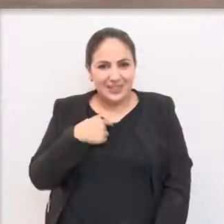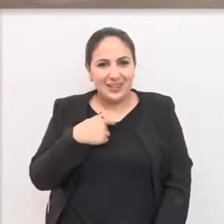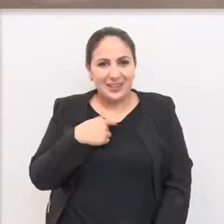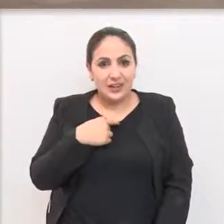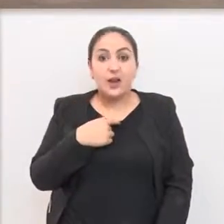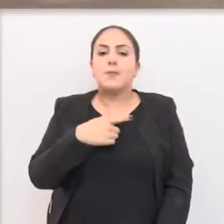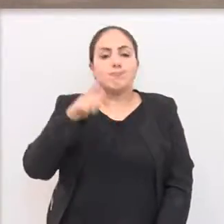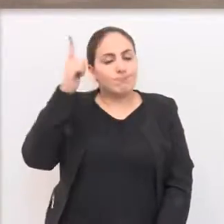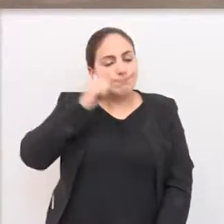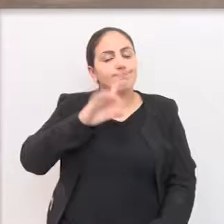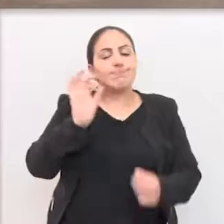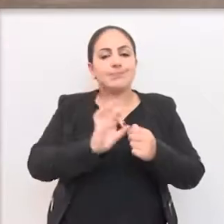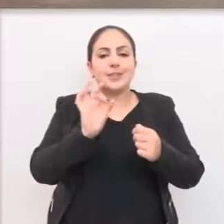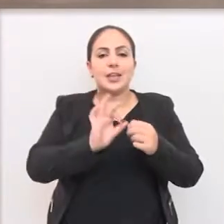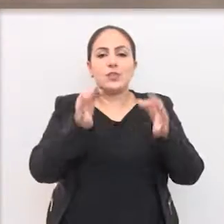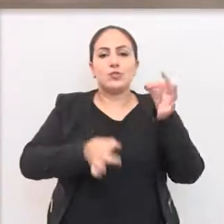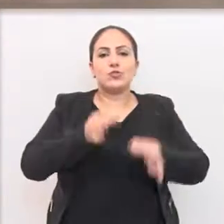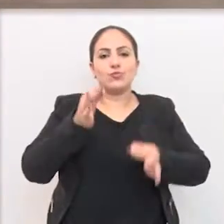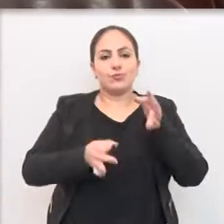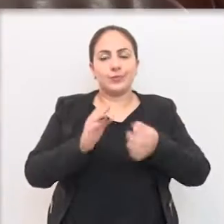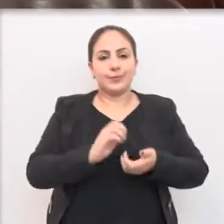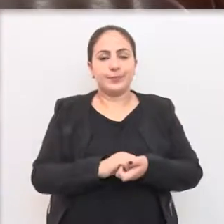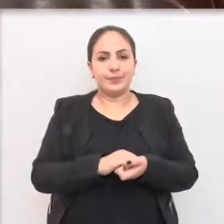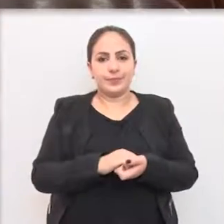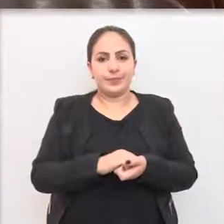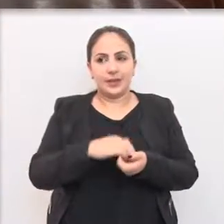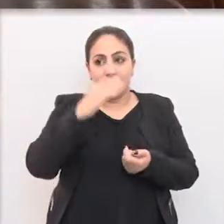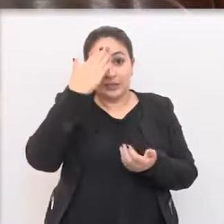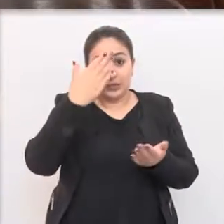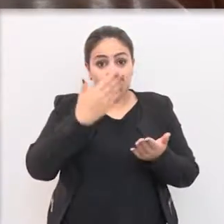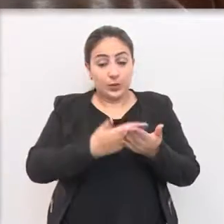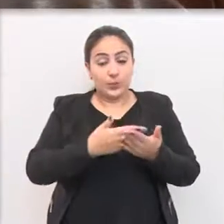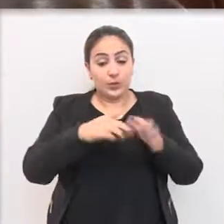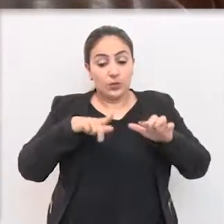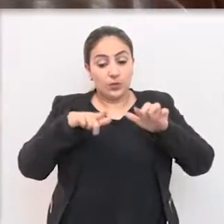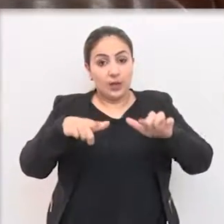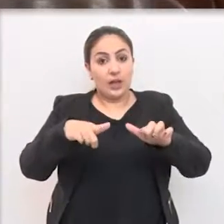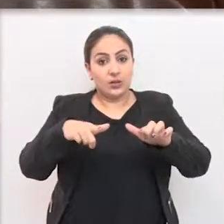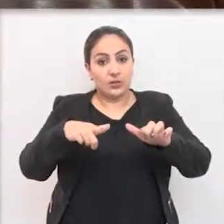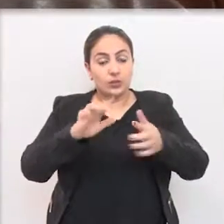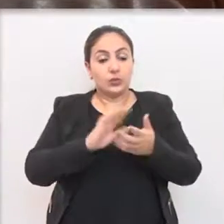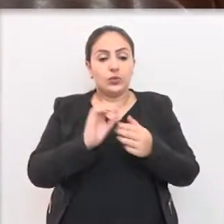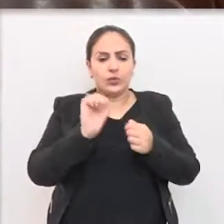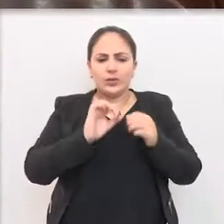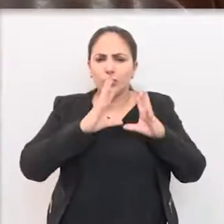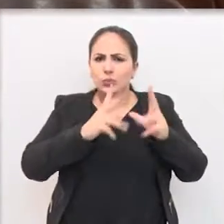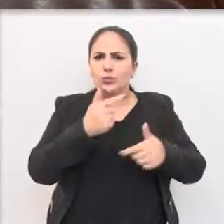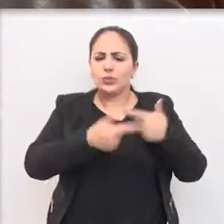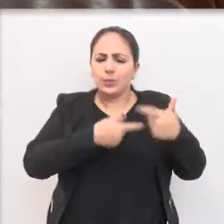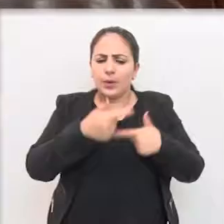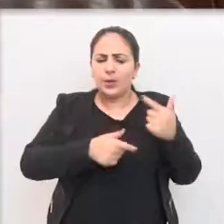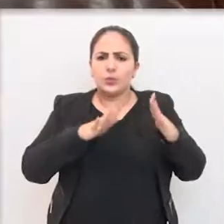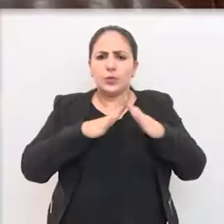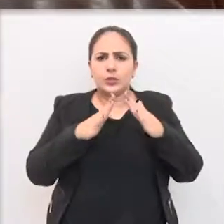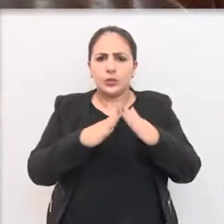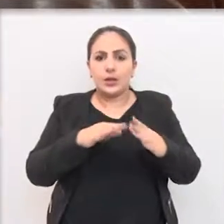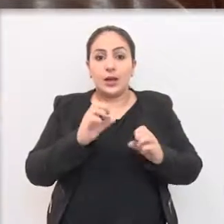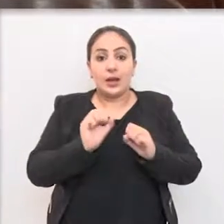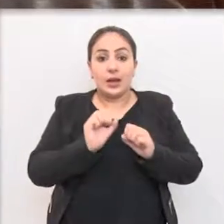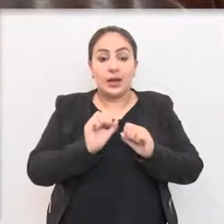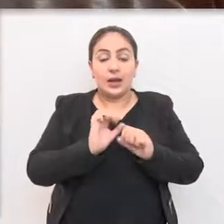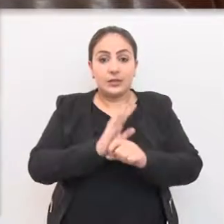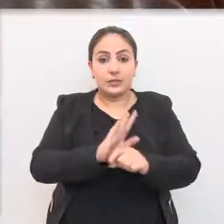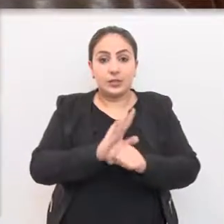minha. Vai ser feita justiça. Acreditamos que esse laudo vem coroar todo o trabalho feito pelos moradores, feito